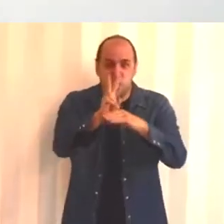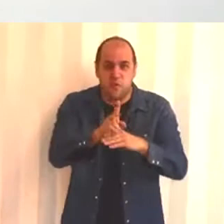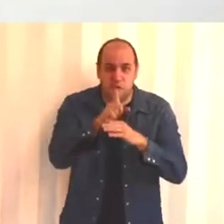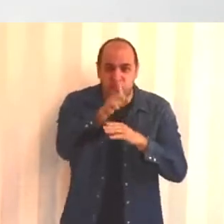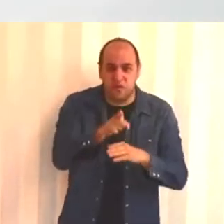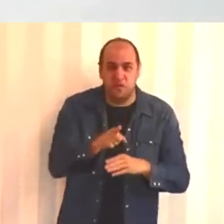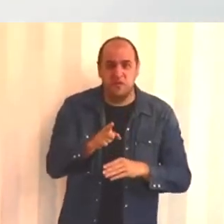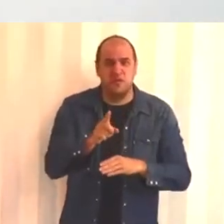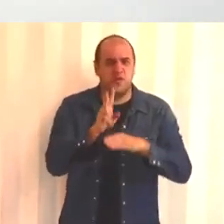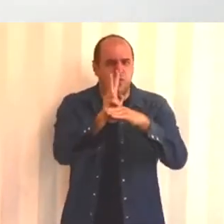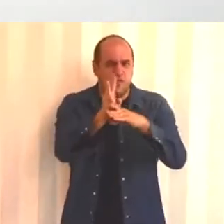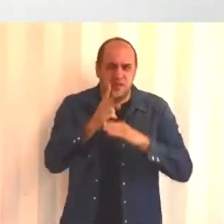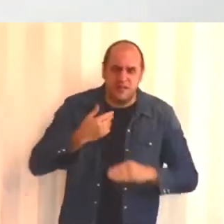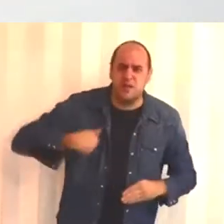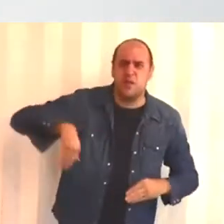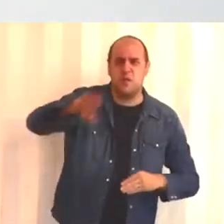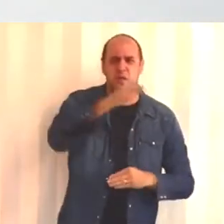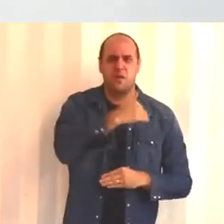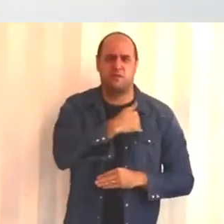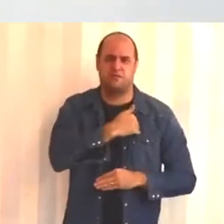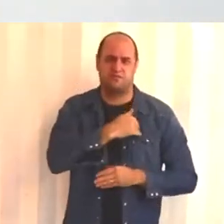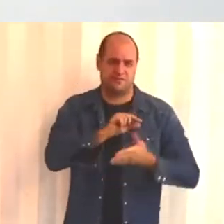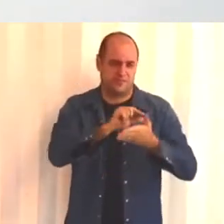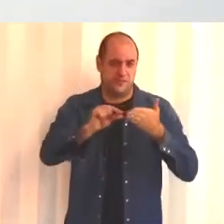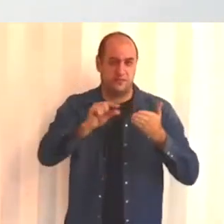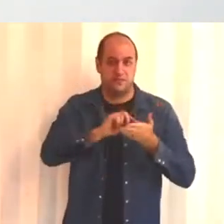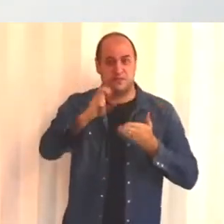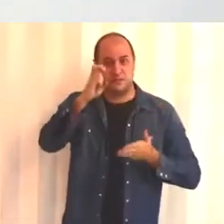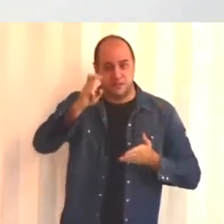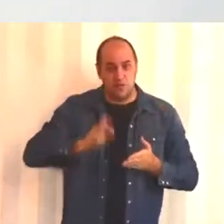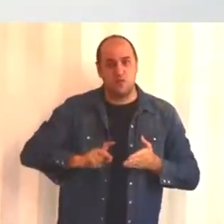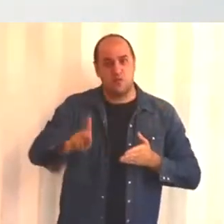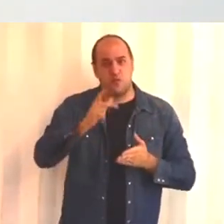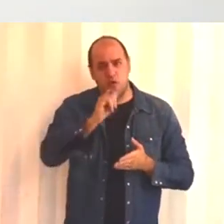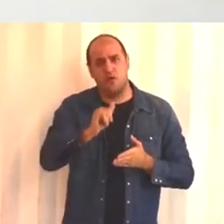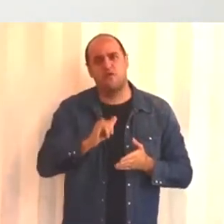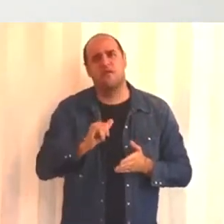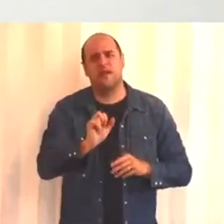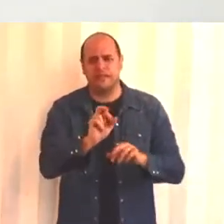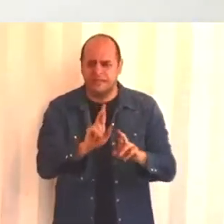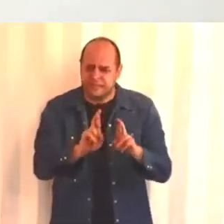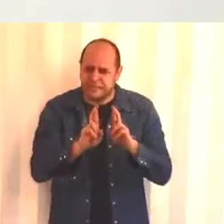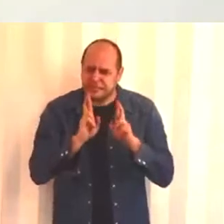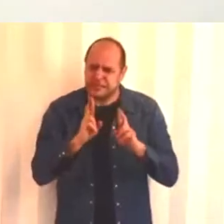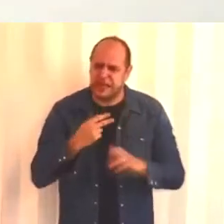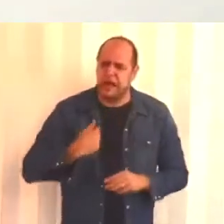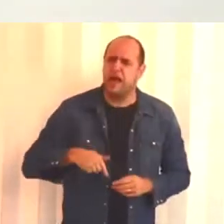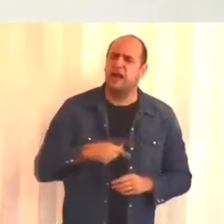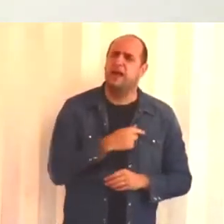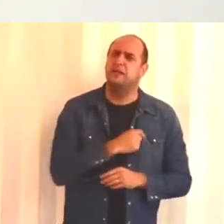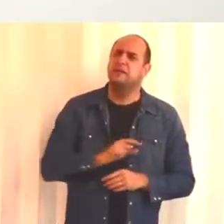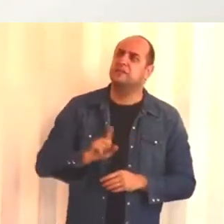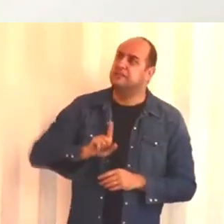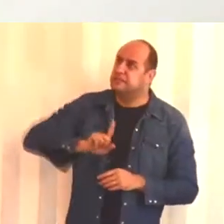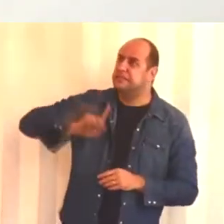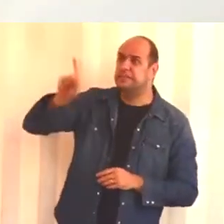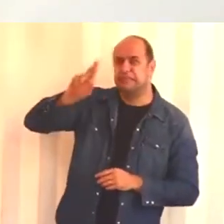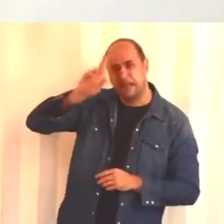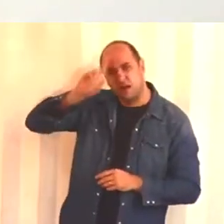auxílio, Deus é o nosso auxílio. Os versículos 5 ainda continua, e a nossa esperança está